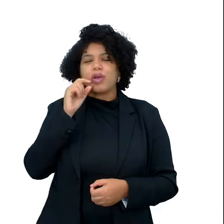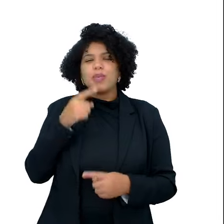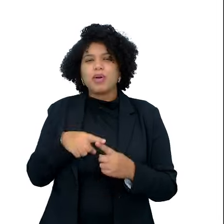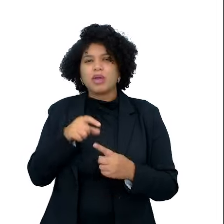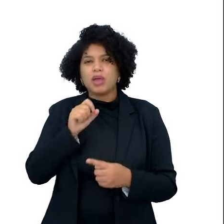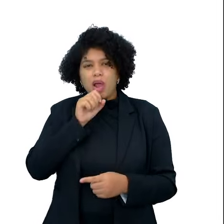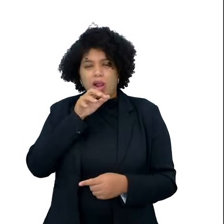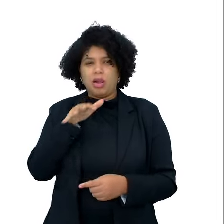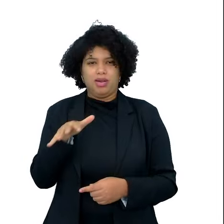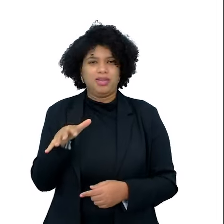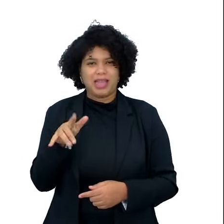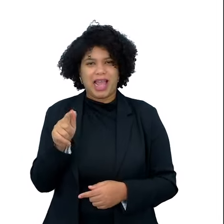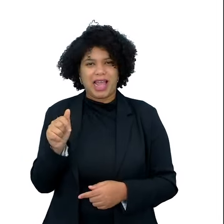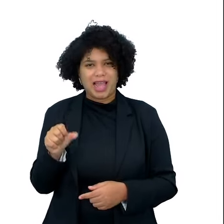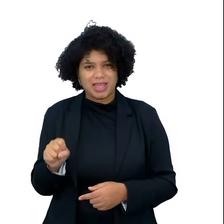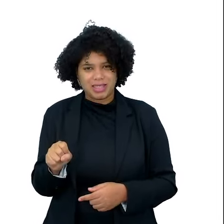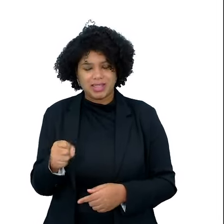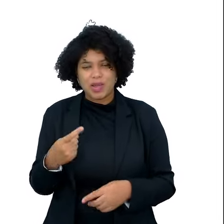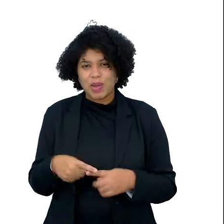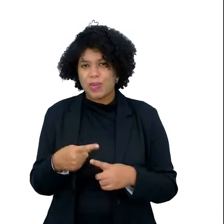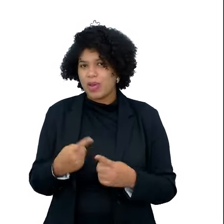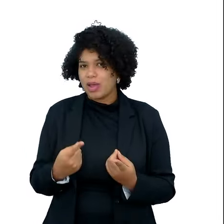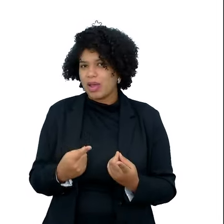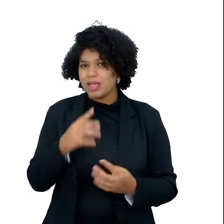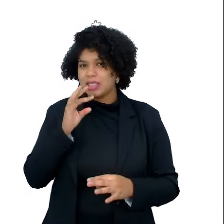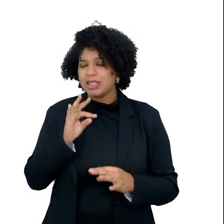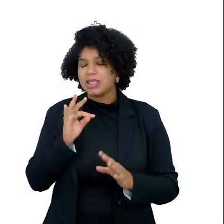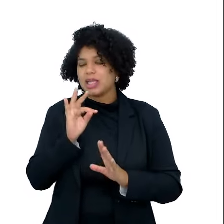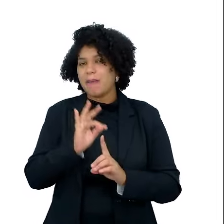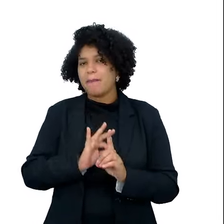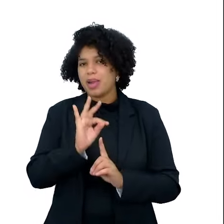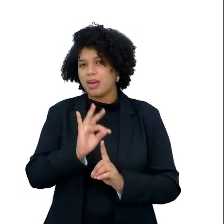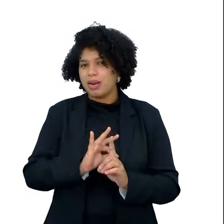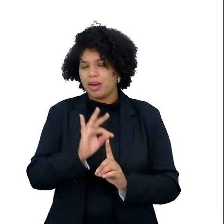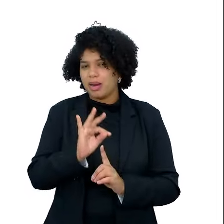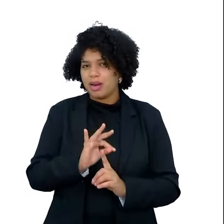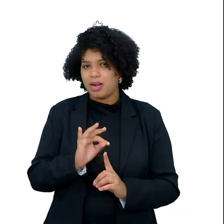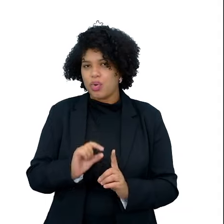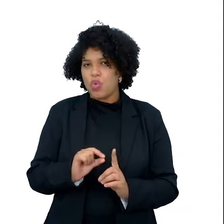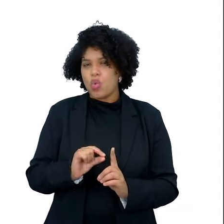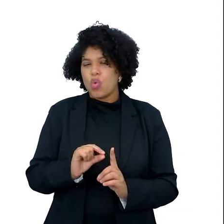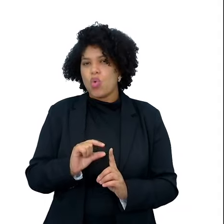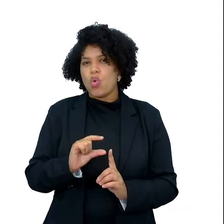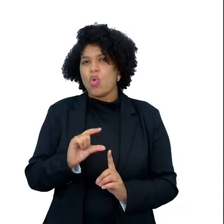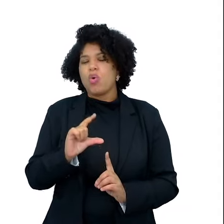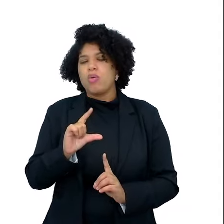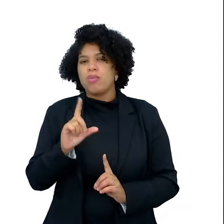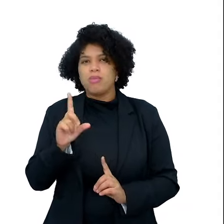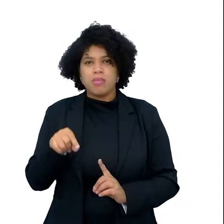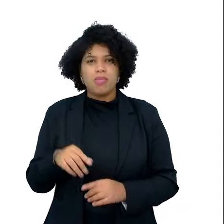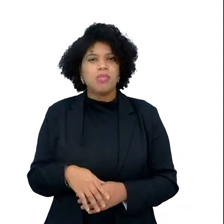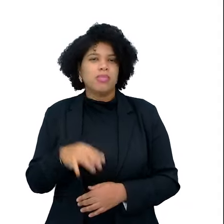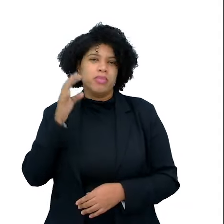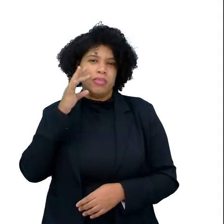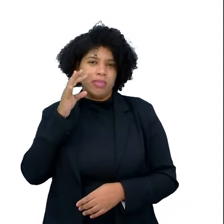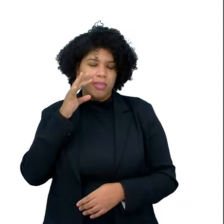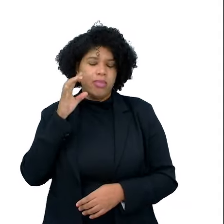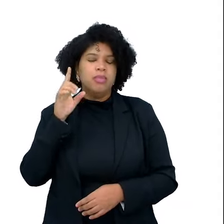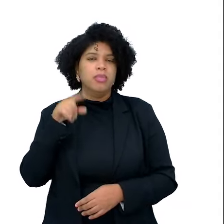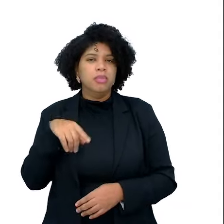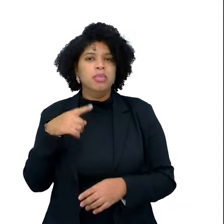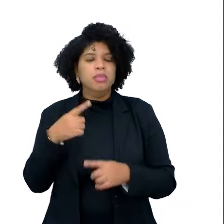de gás, porque aumenta a temperatura ou não. E é um trabalho muito legal, porque é